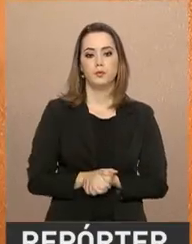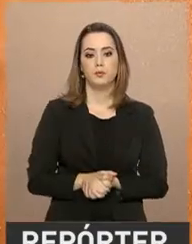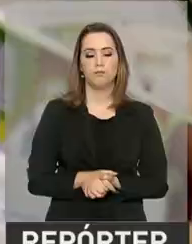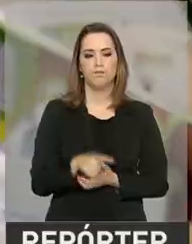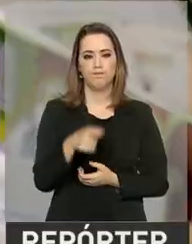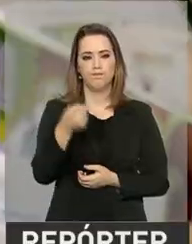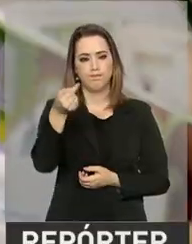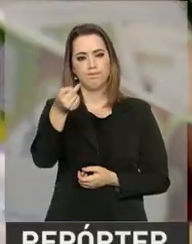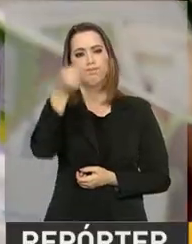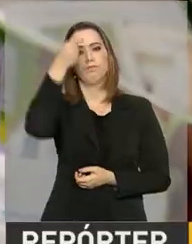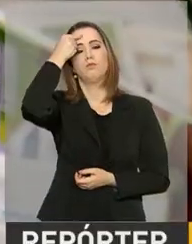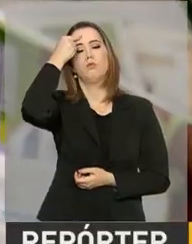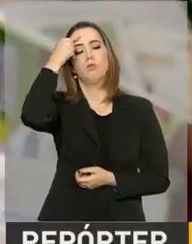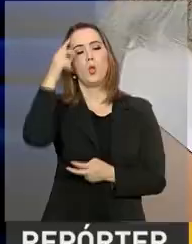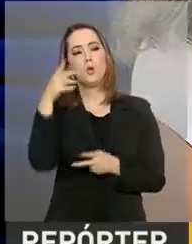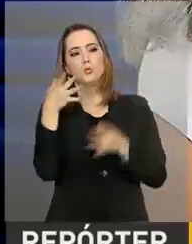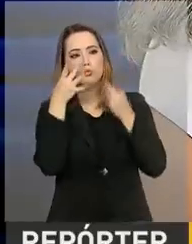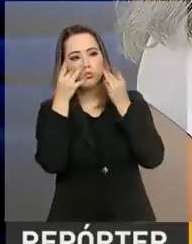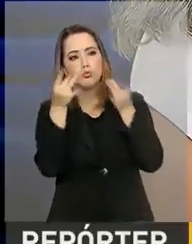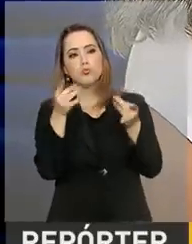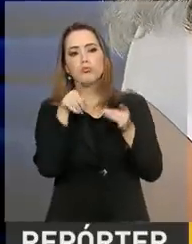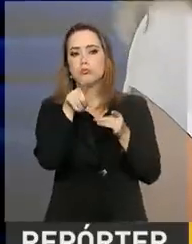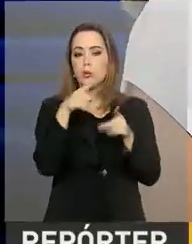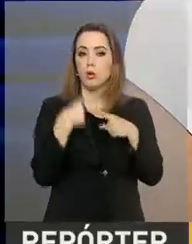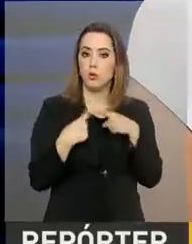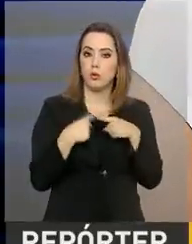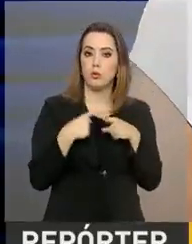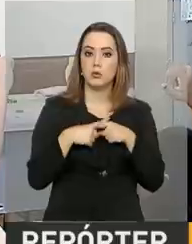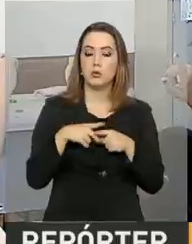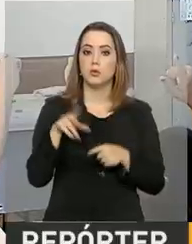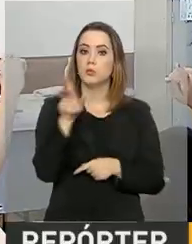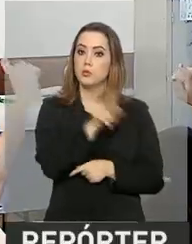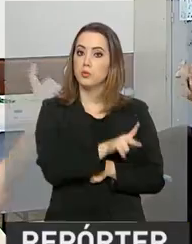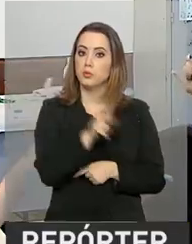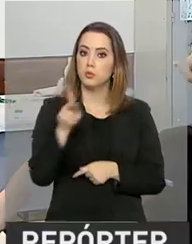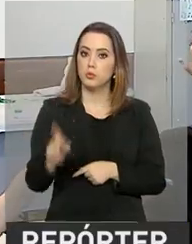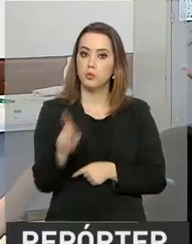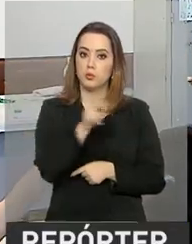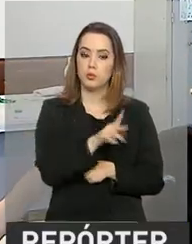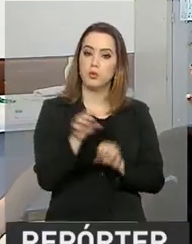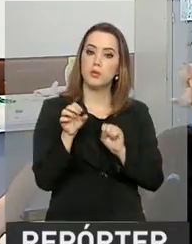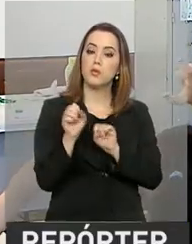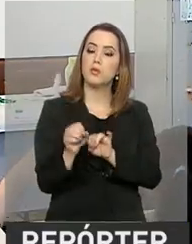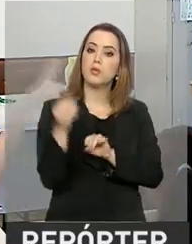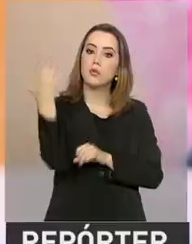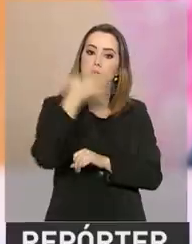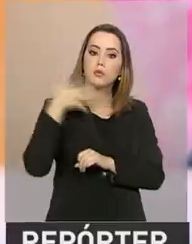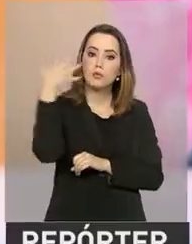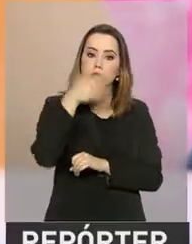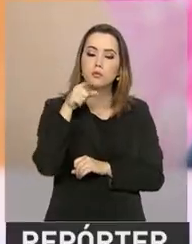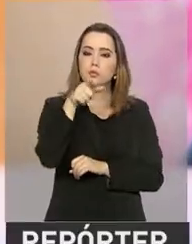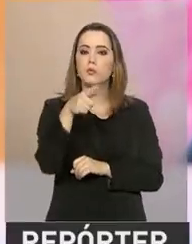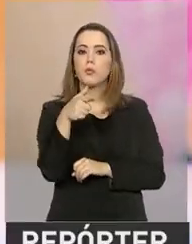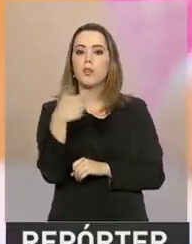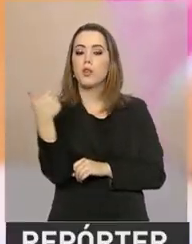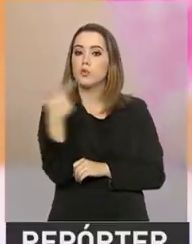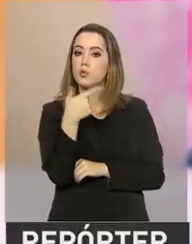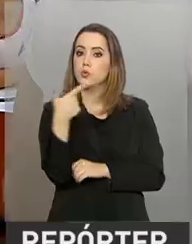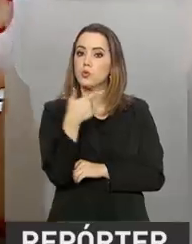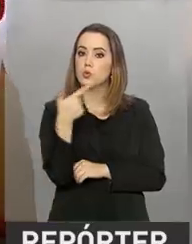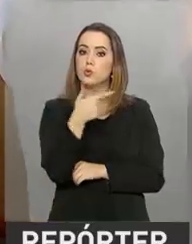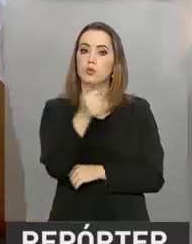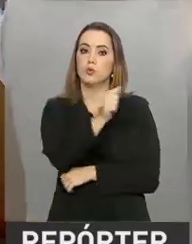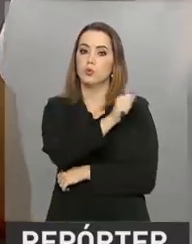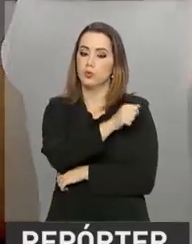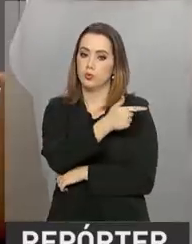concentração e muita atenção na explicação da professora Afinal Eles estão no segundo ano do ensino fundamental